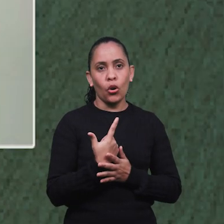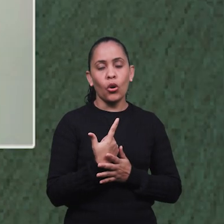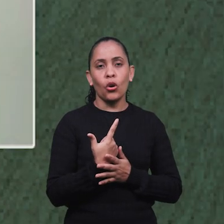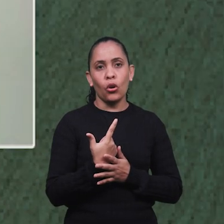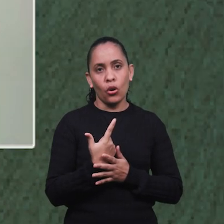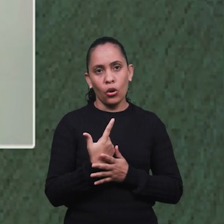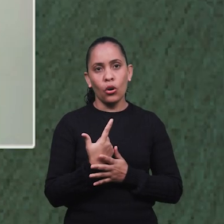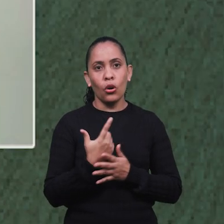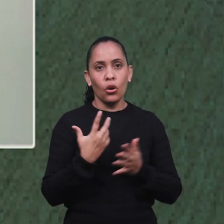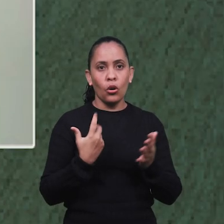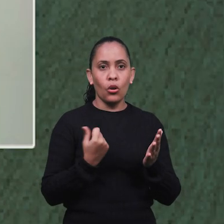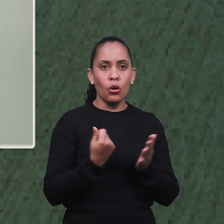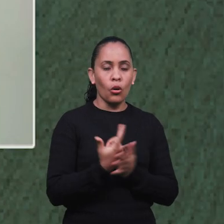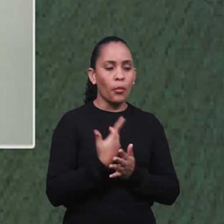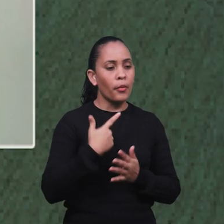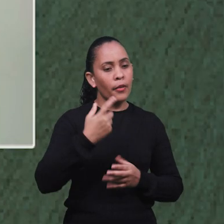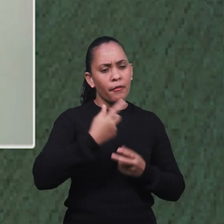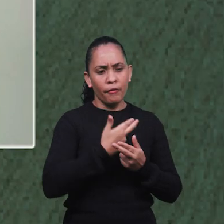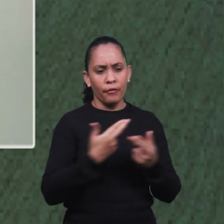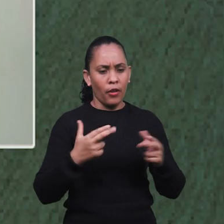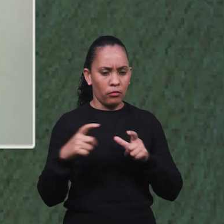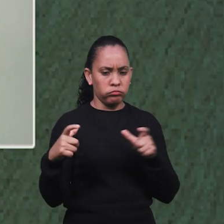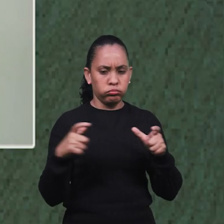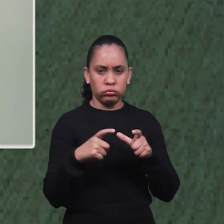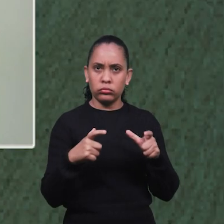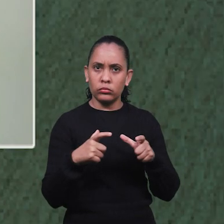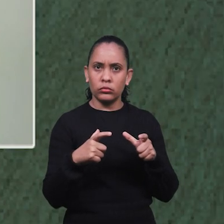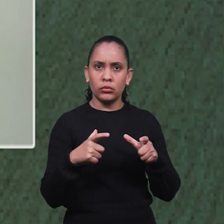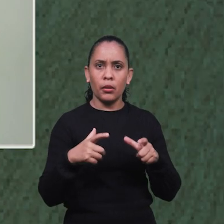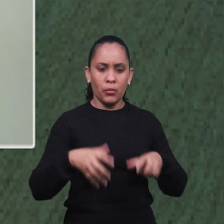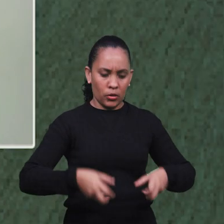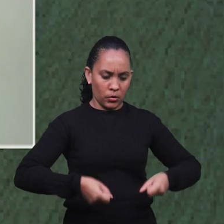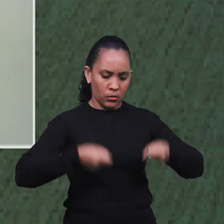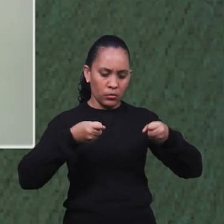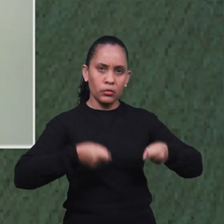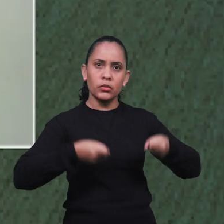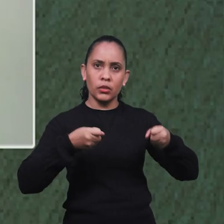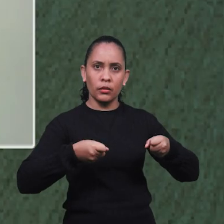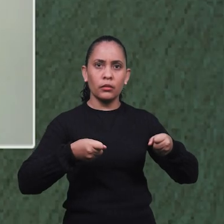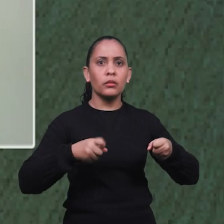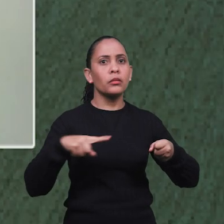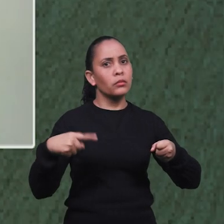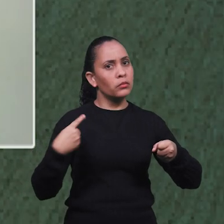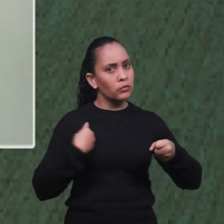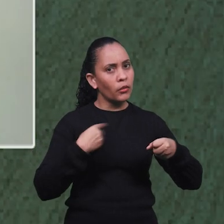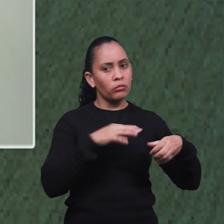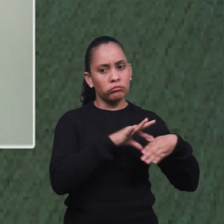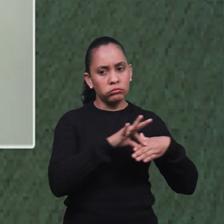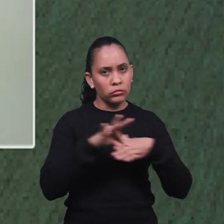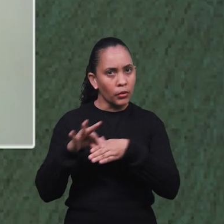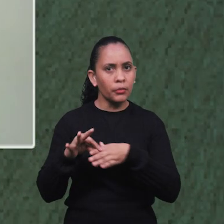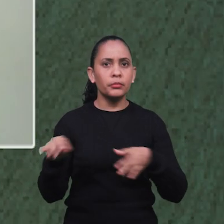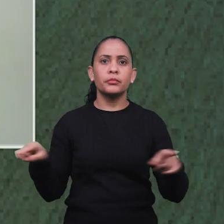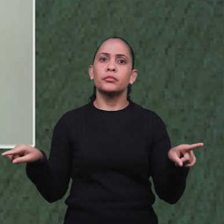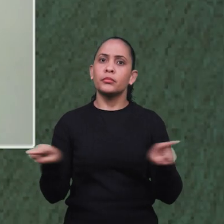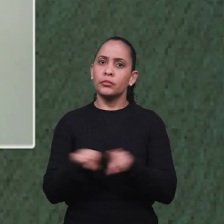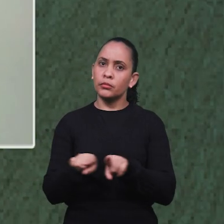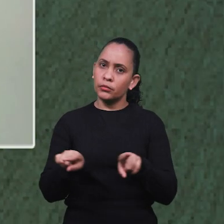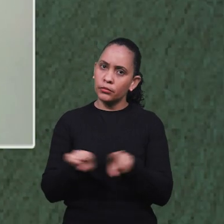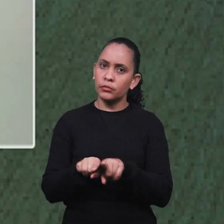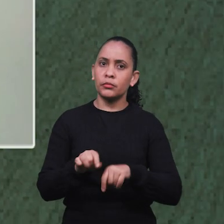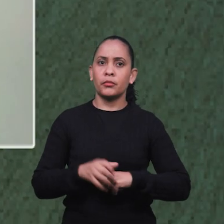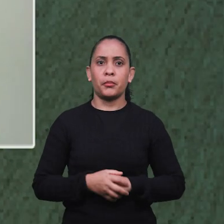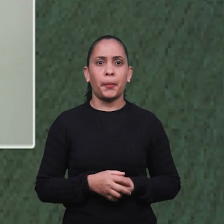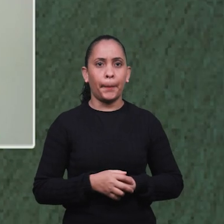né? A gente revende em qualquer quantidade, pode ser um saco, digamos assim, a gente faz entrega se precisar, e a gente